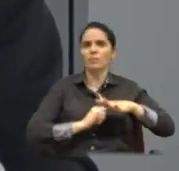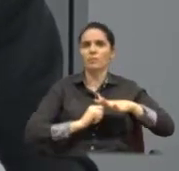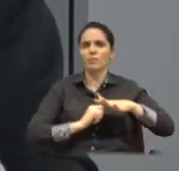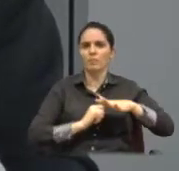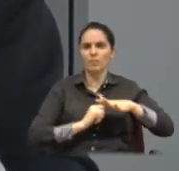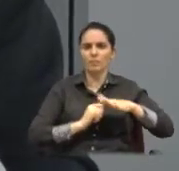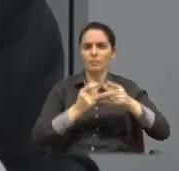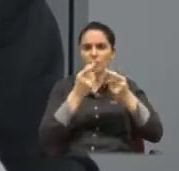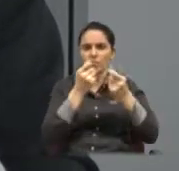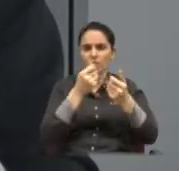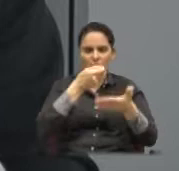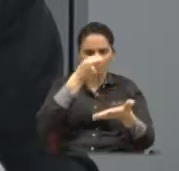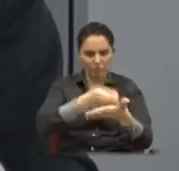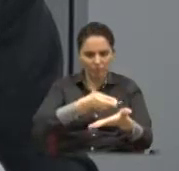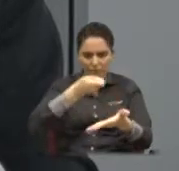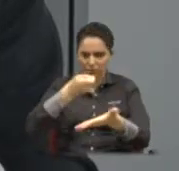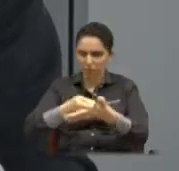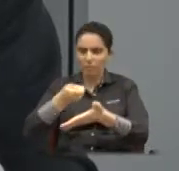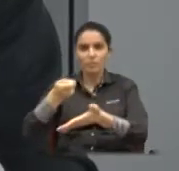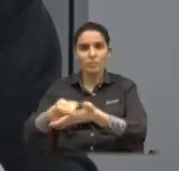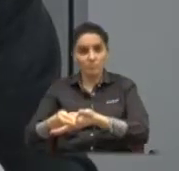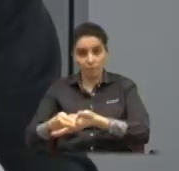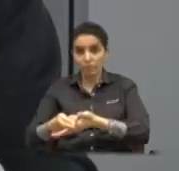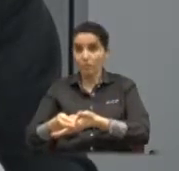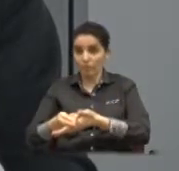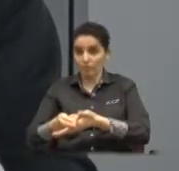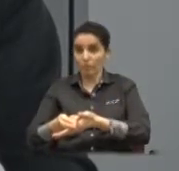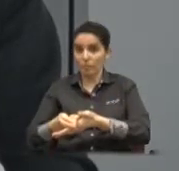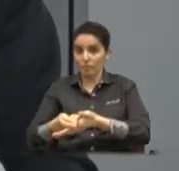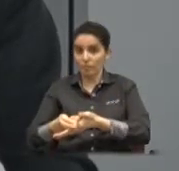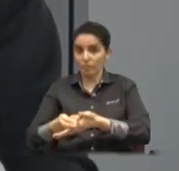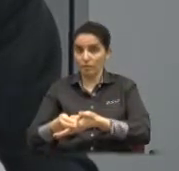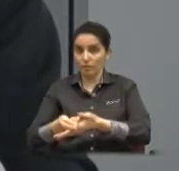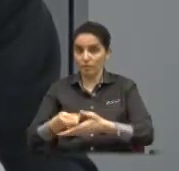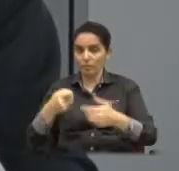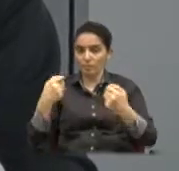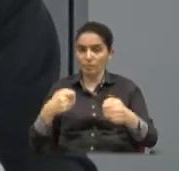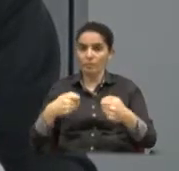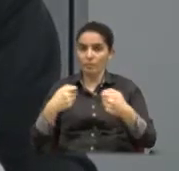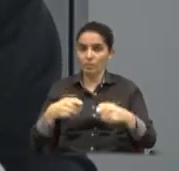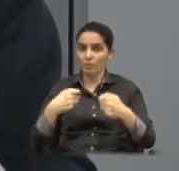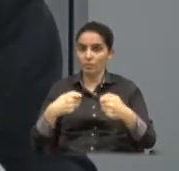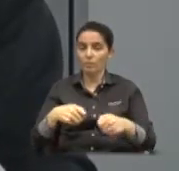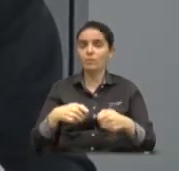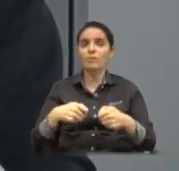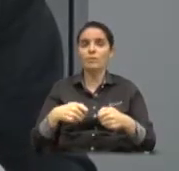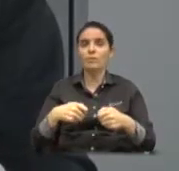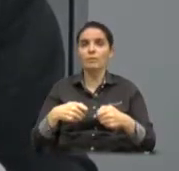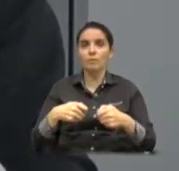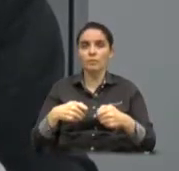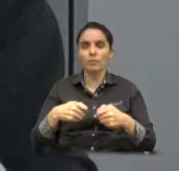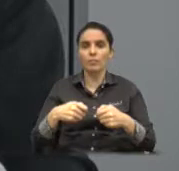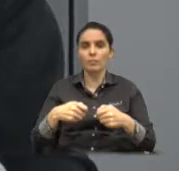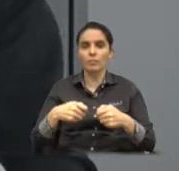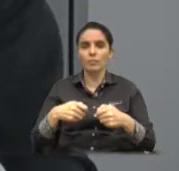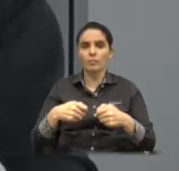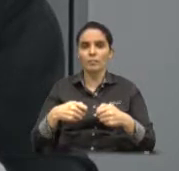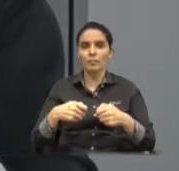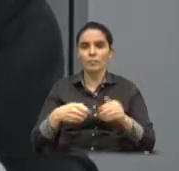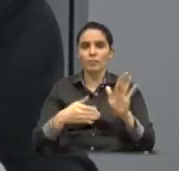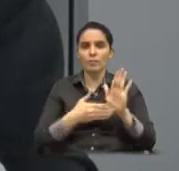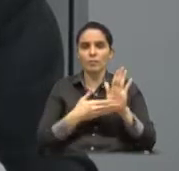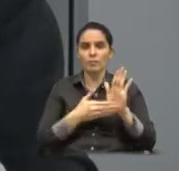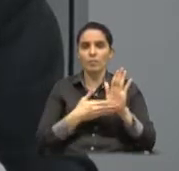dívidas, e nós temos que engolir de atravessado, vereador, essas